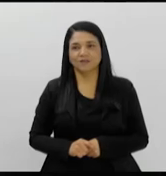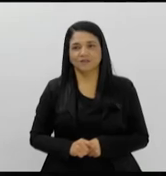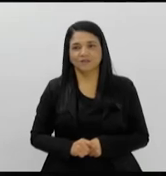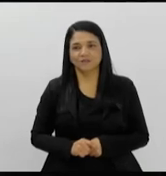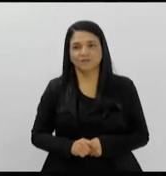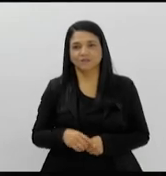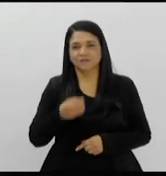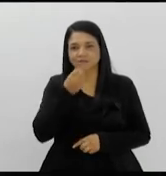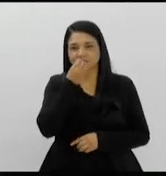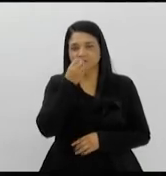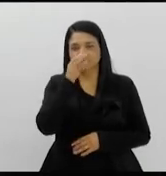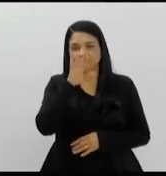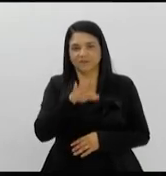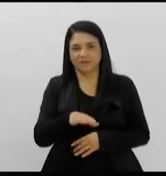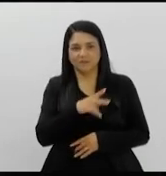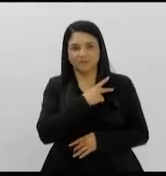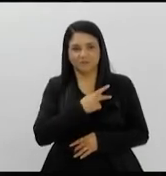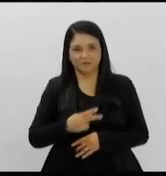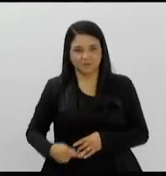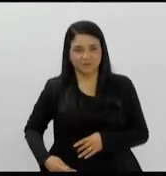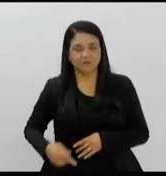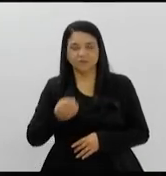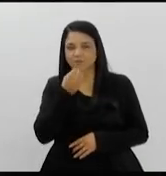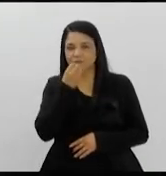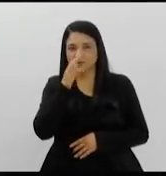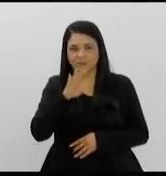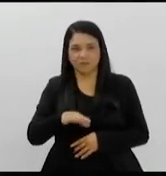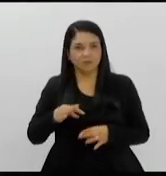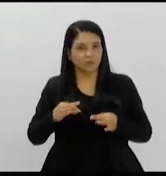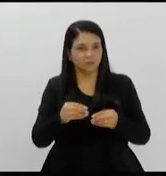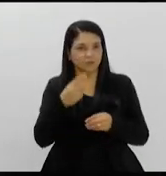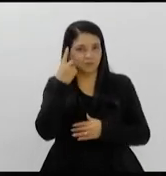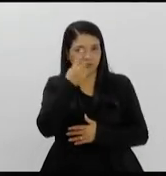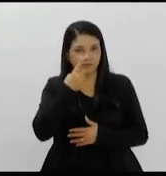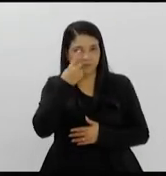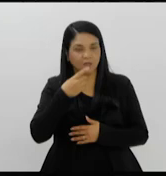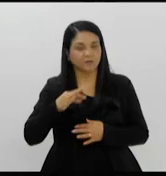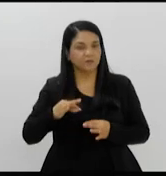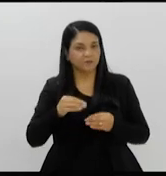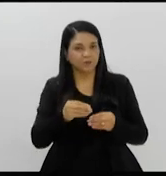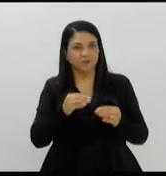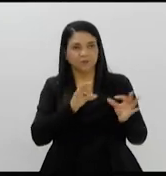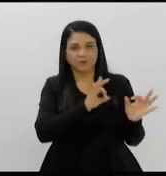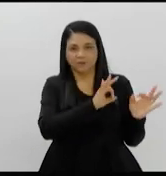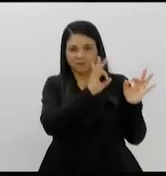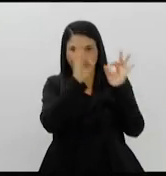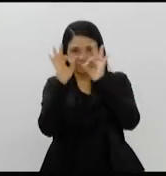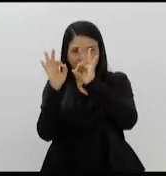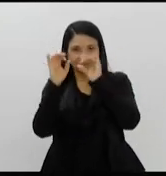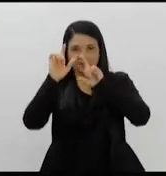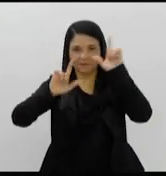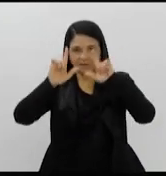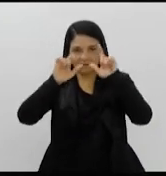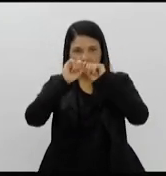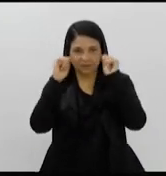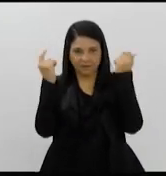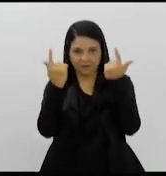Boa tarde, senhora presidente, boa tarde a todos os parlamentares, boa tarde a todos que nos assistem pela TV Alerge.